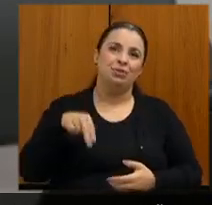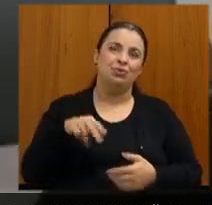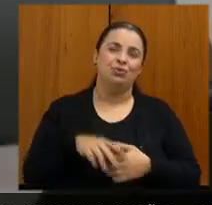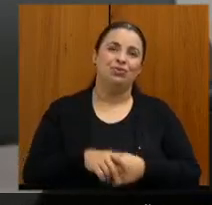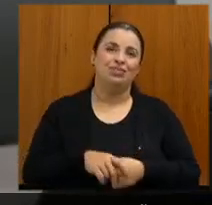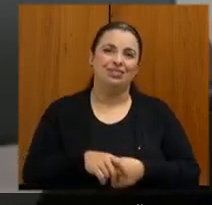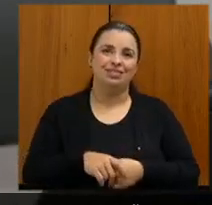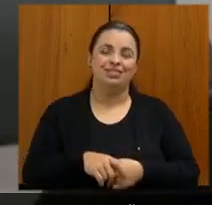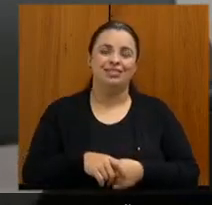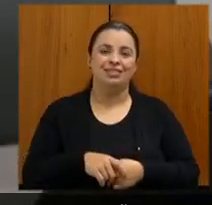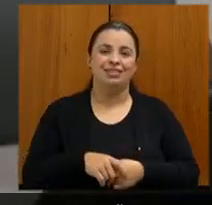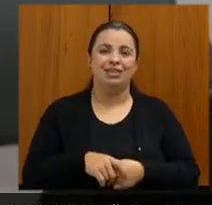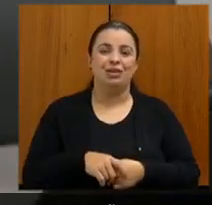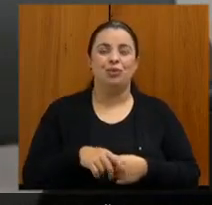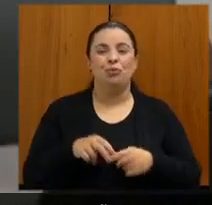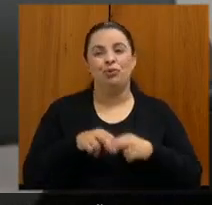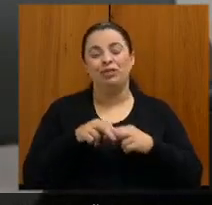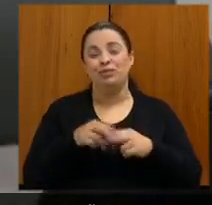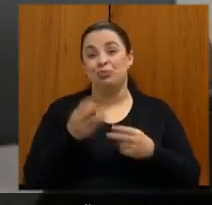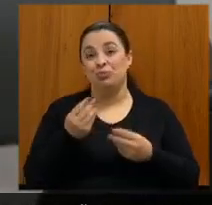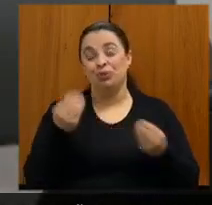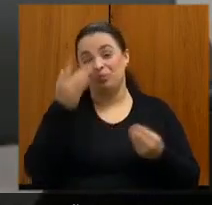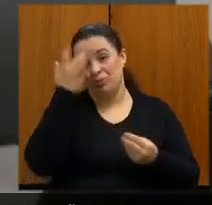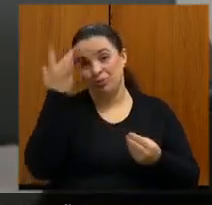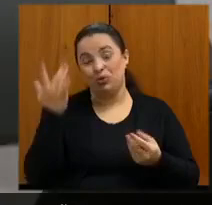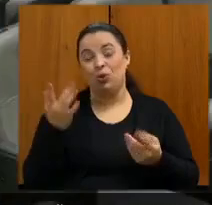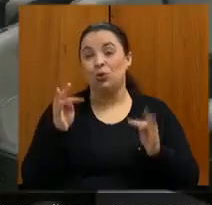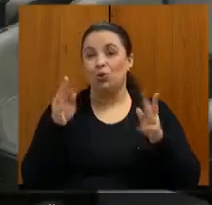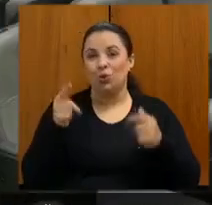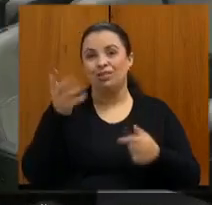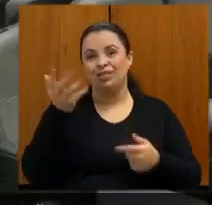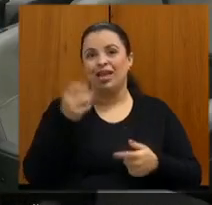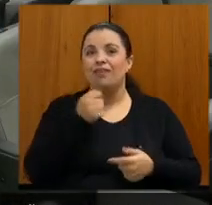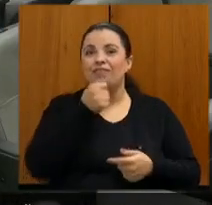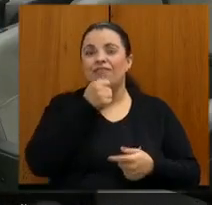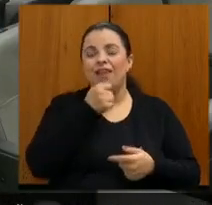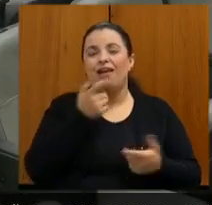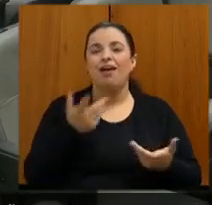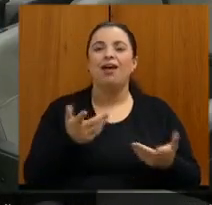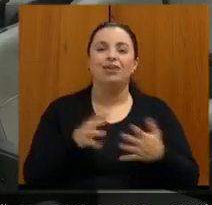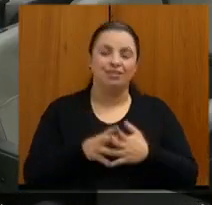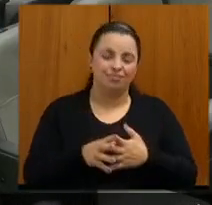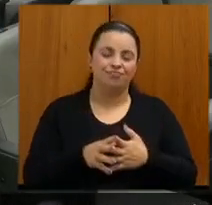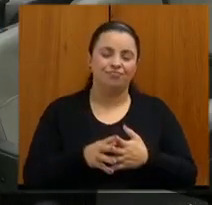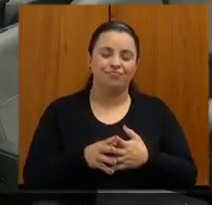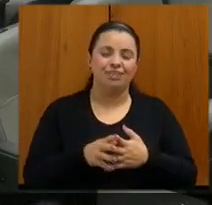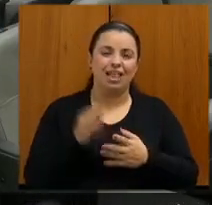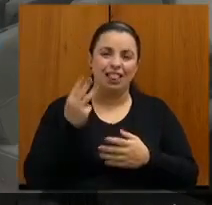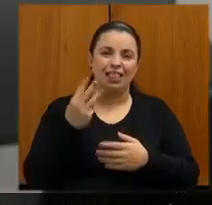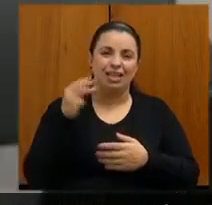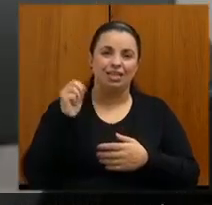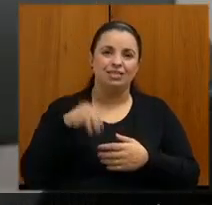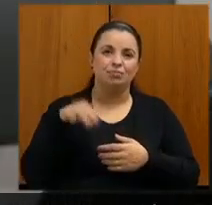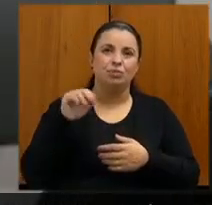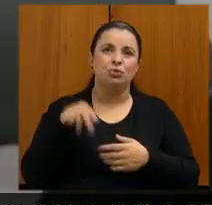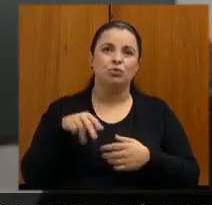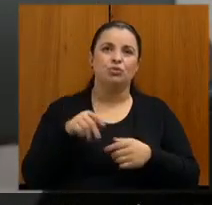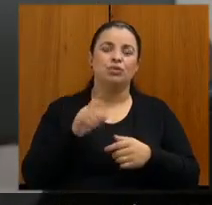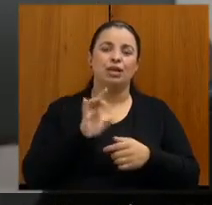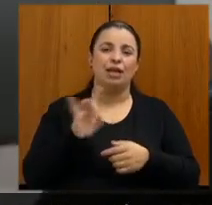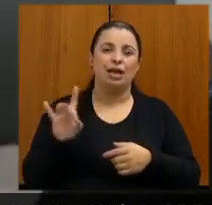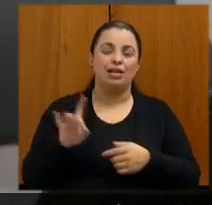maior número né então para ter oportunidade mais pessoas poder falar mas tá aqui o primeiro é